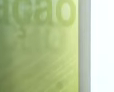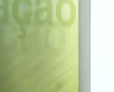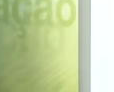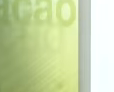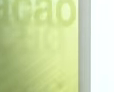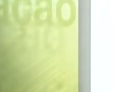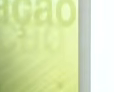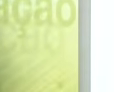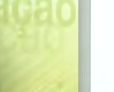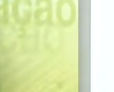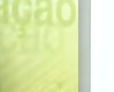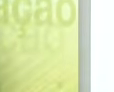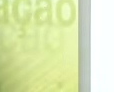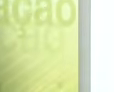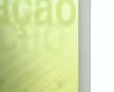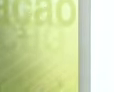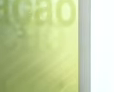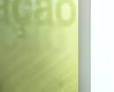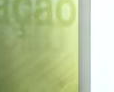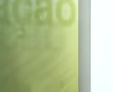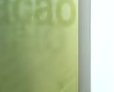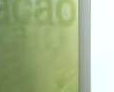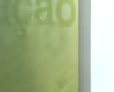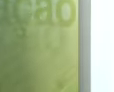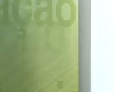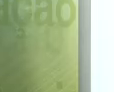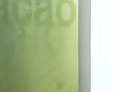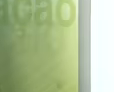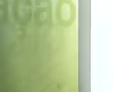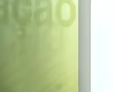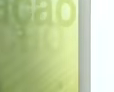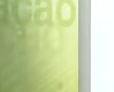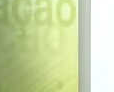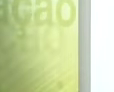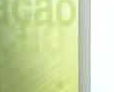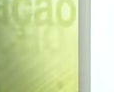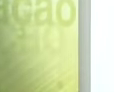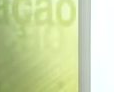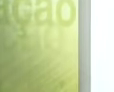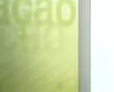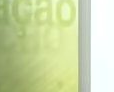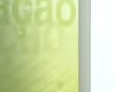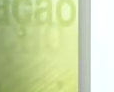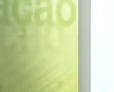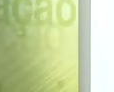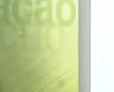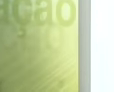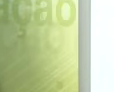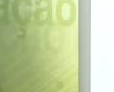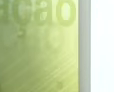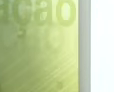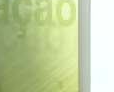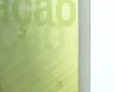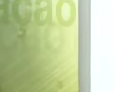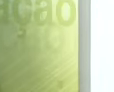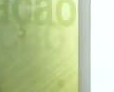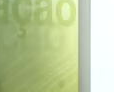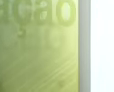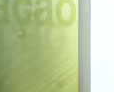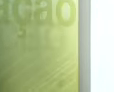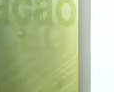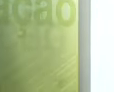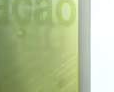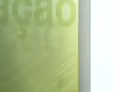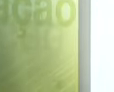estiver fazendo um formulário de teste, ainda não concluiu a página que vai receber esses dados,